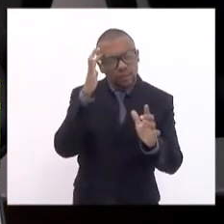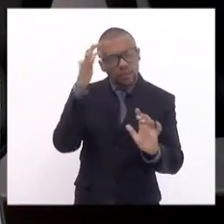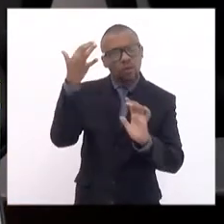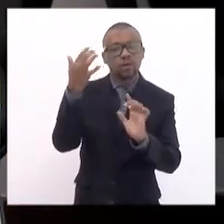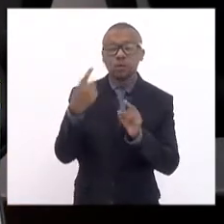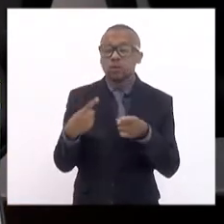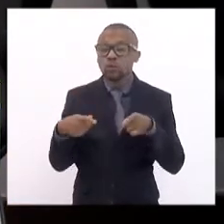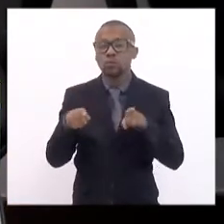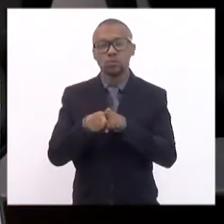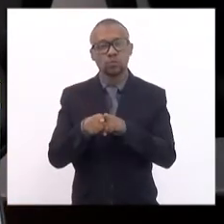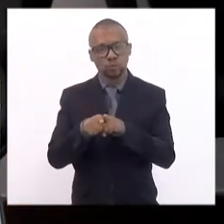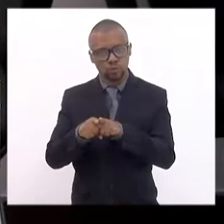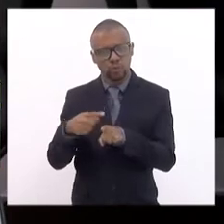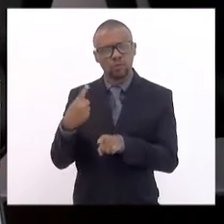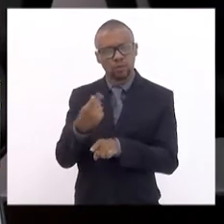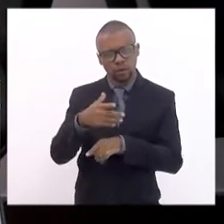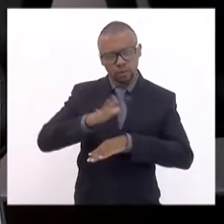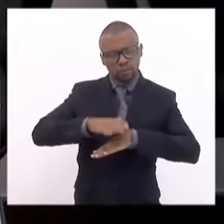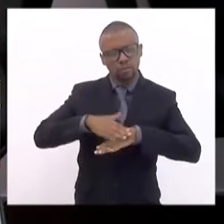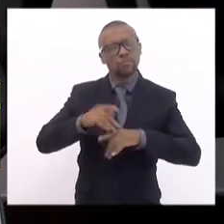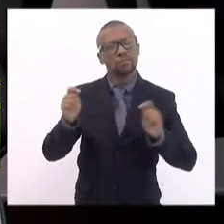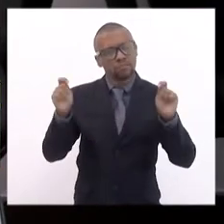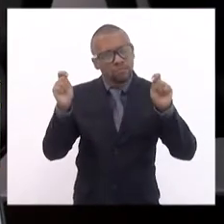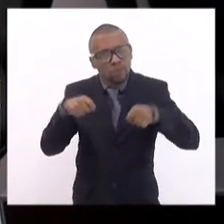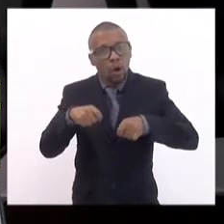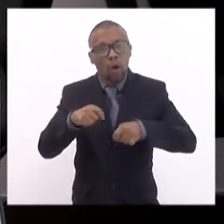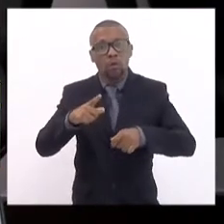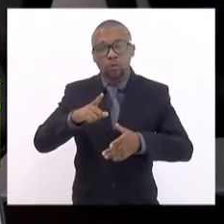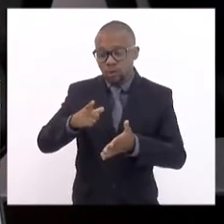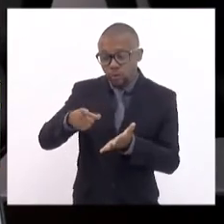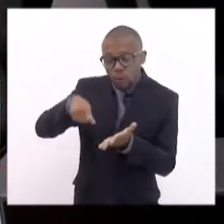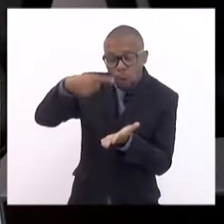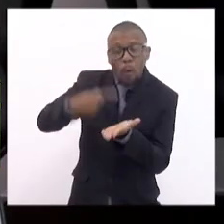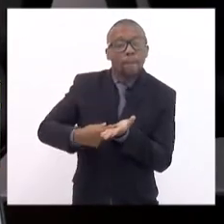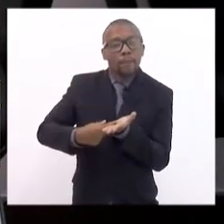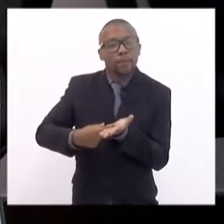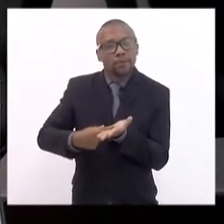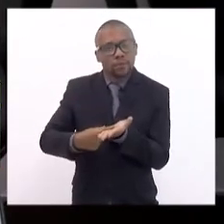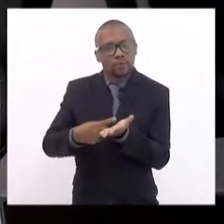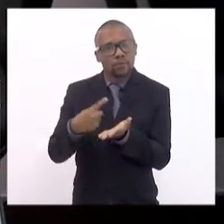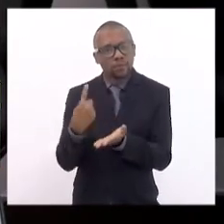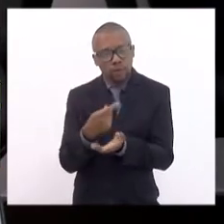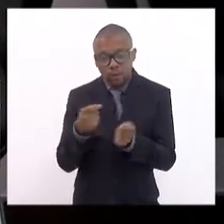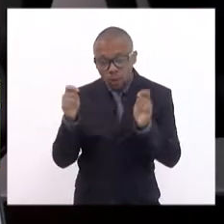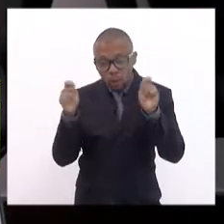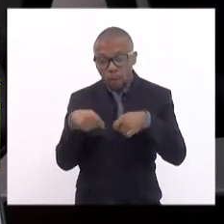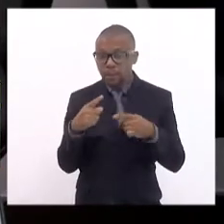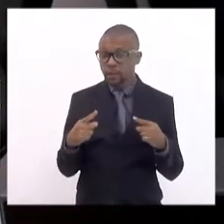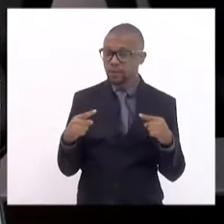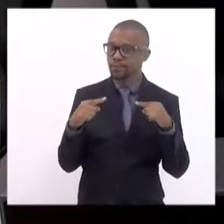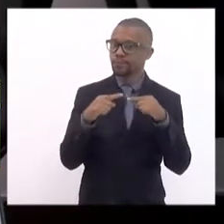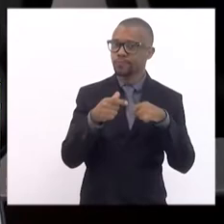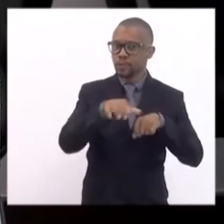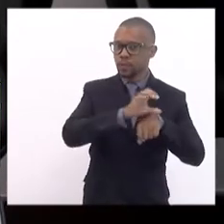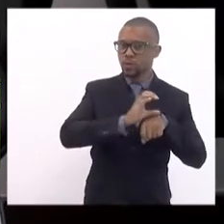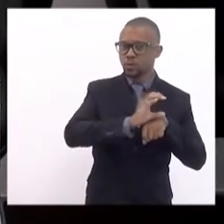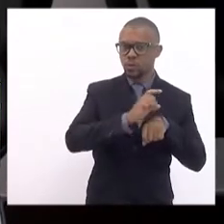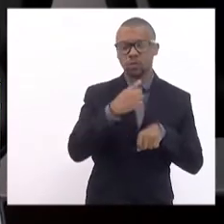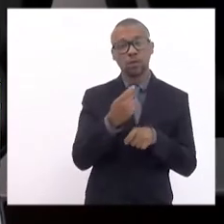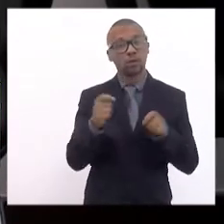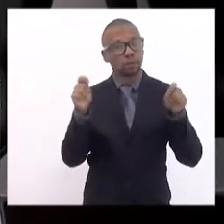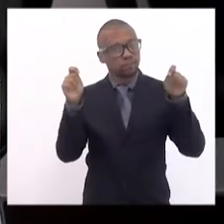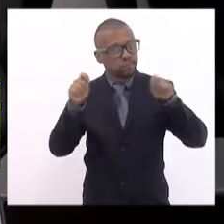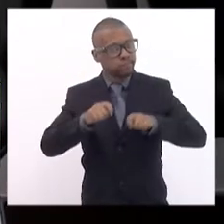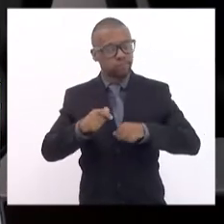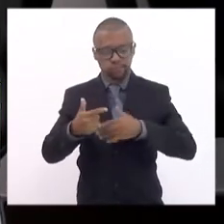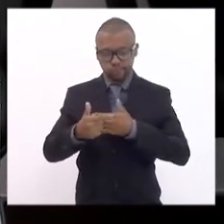solução, porque é da nossa, do nosso dever. É da nossa competência constitucional e é do nosso dever. Agora, do ponto